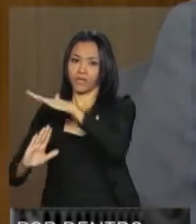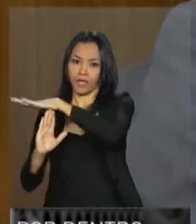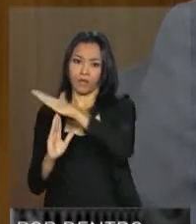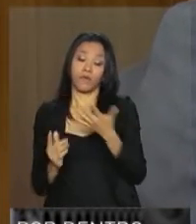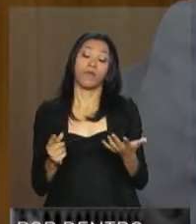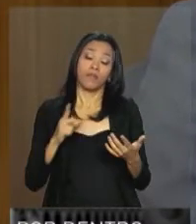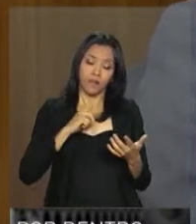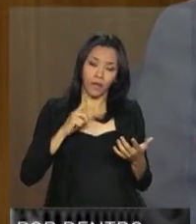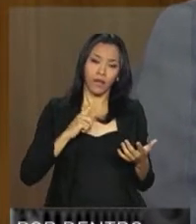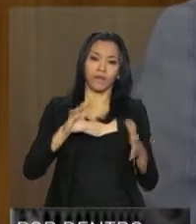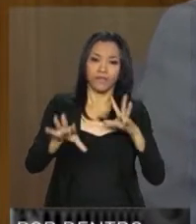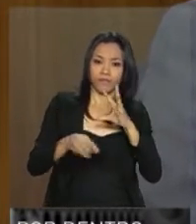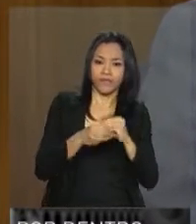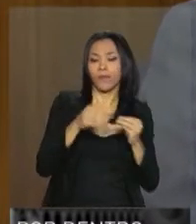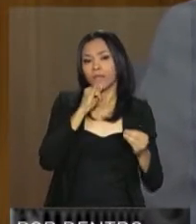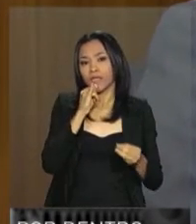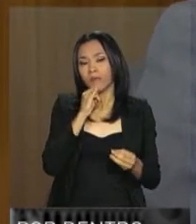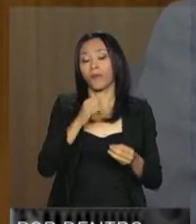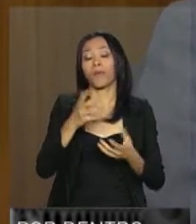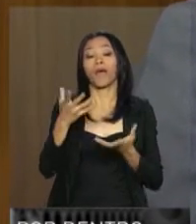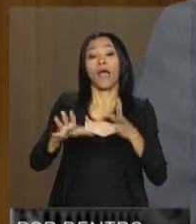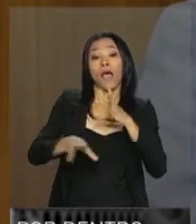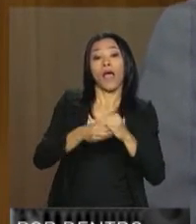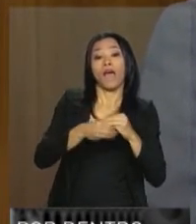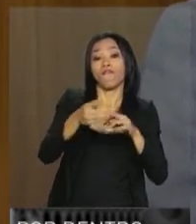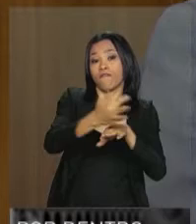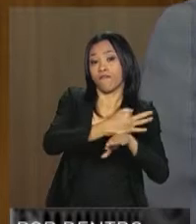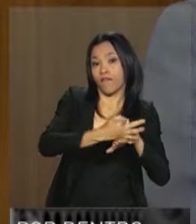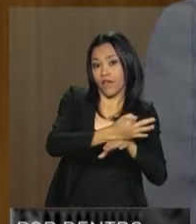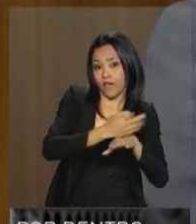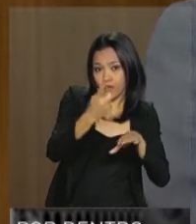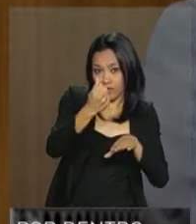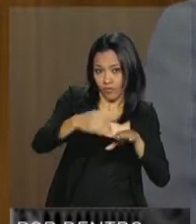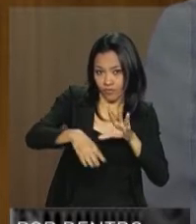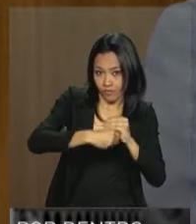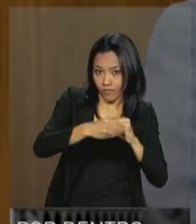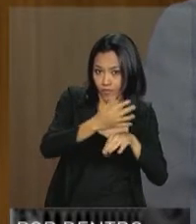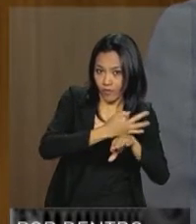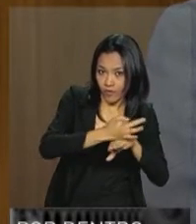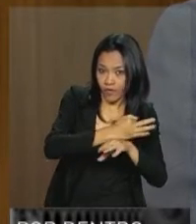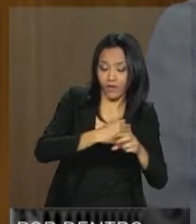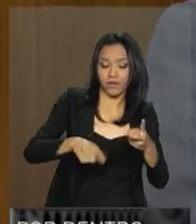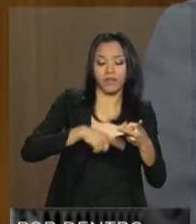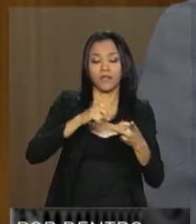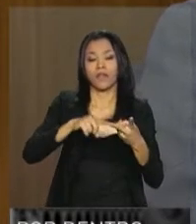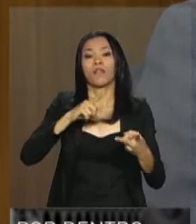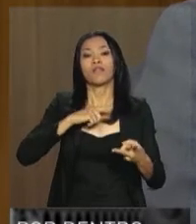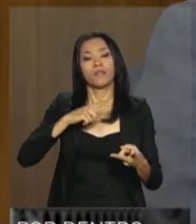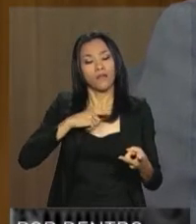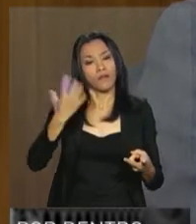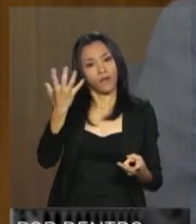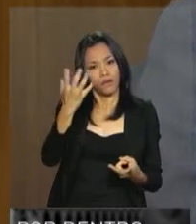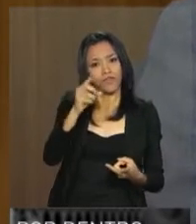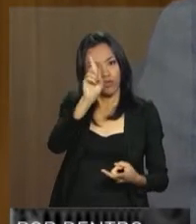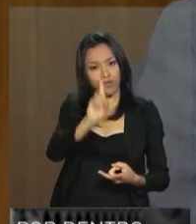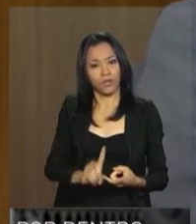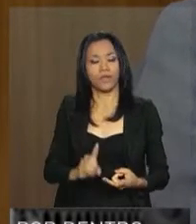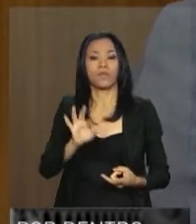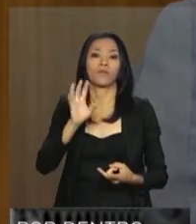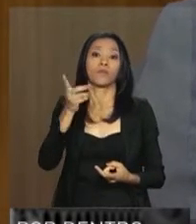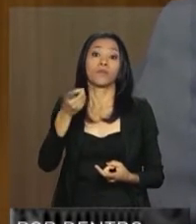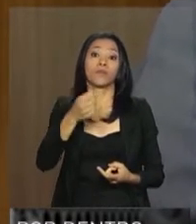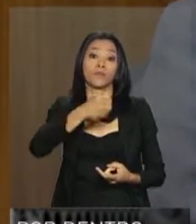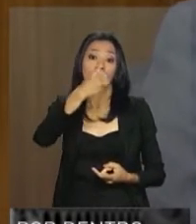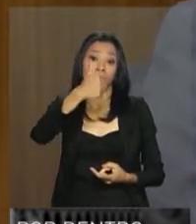trabalhistas como adicional de férias o equivalente ao recebimento do 13º são